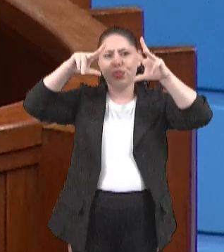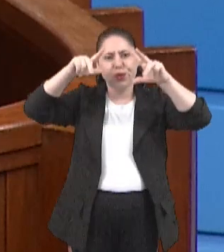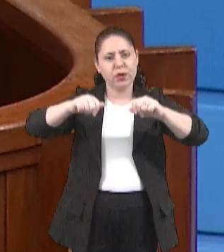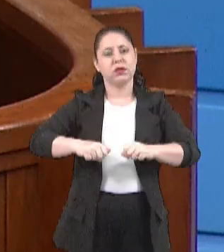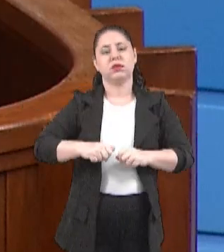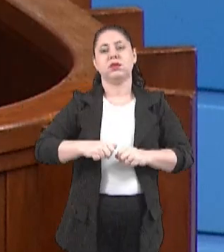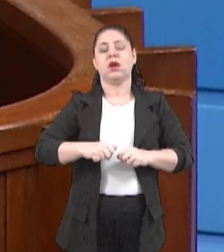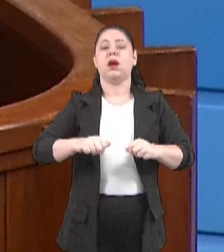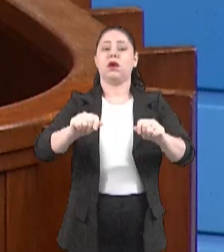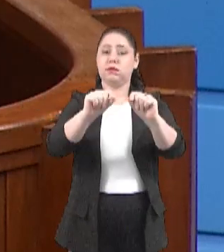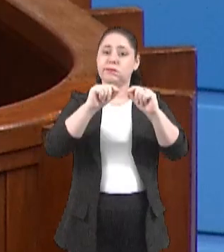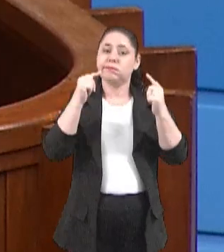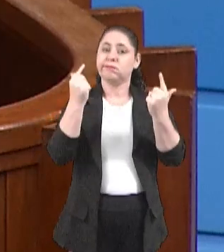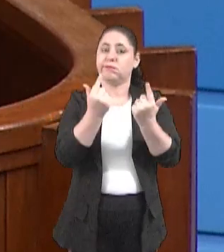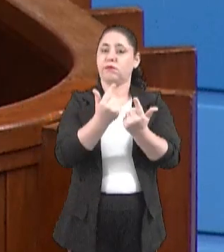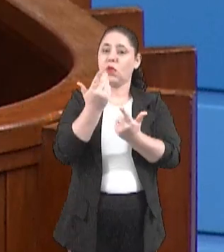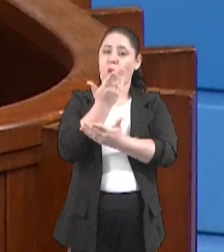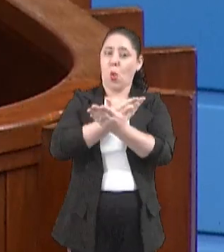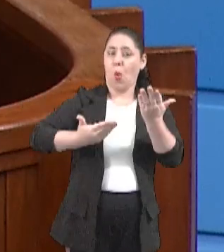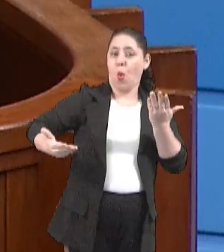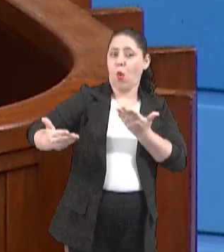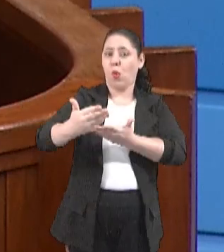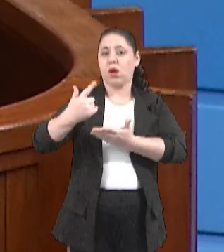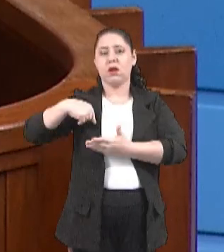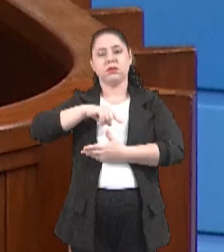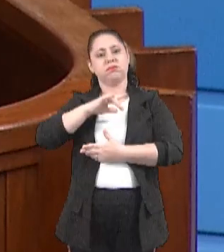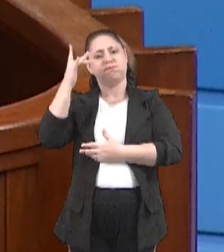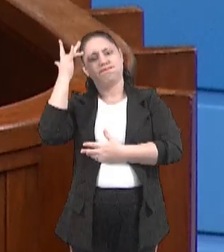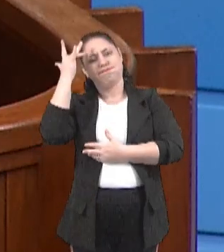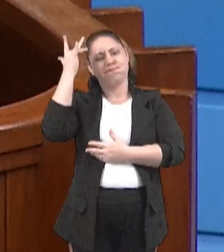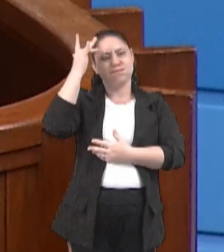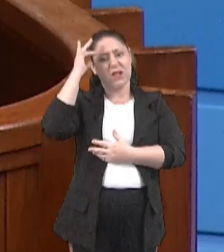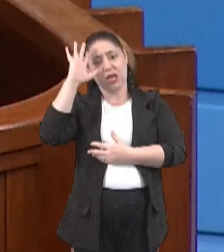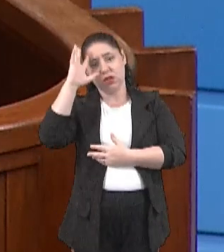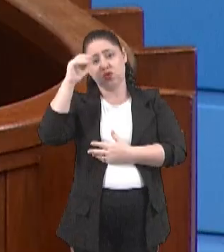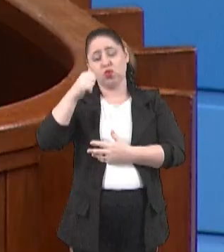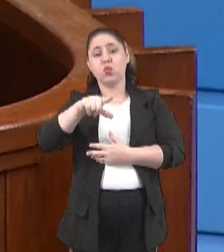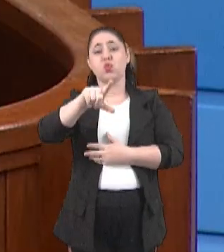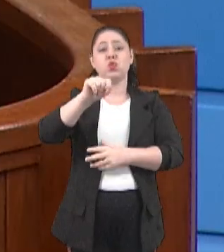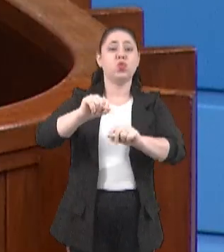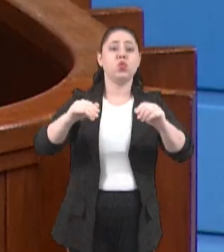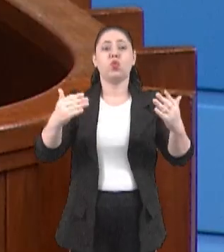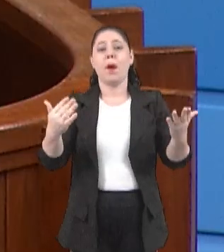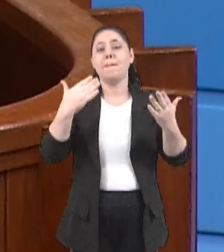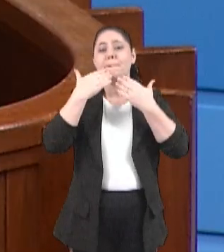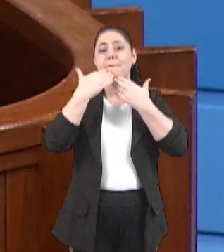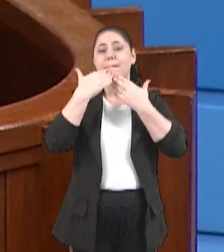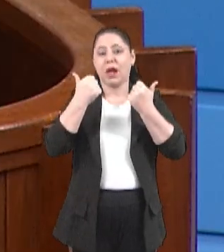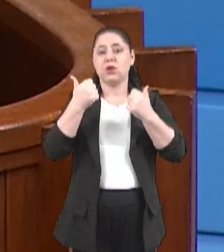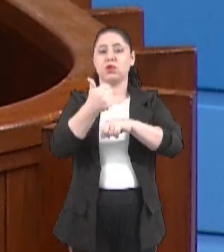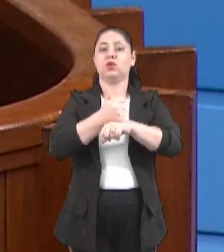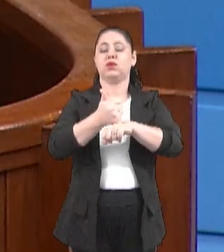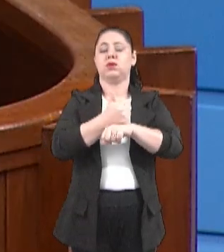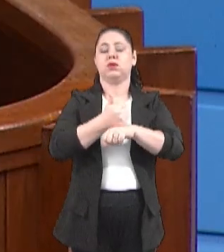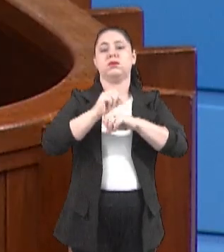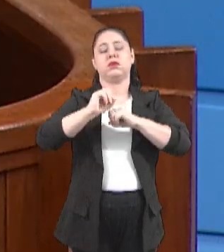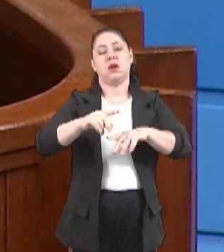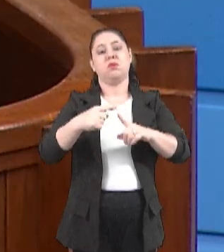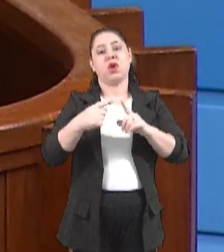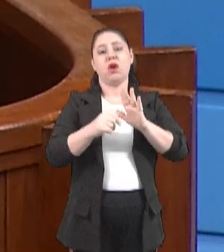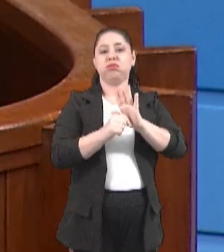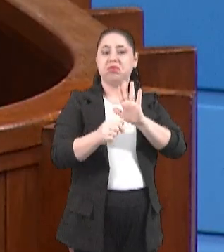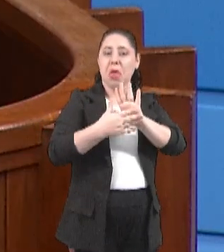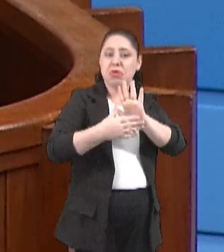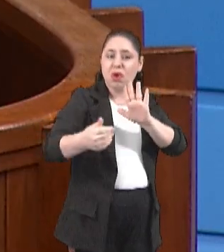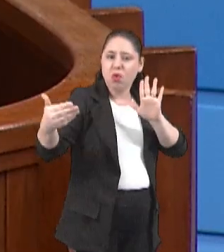envolver o Poder Legislativo para que a gente comece a pensar alternativas que garantam a qualidade da educação. Porque o modelo apresentado